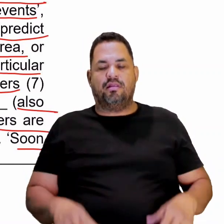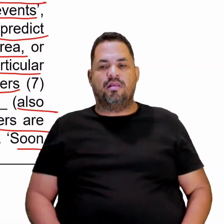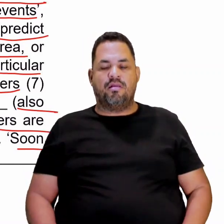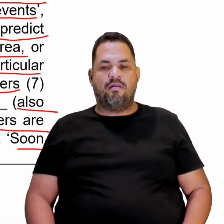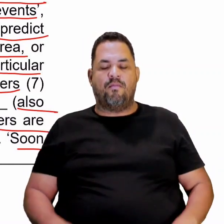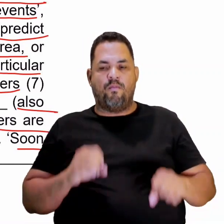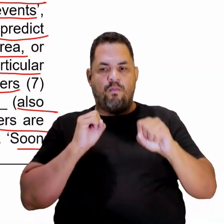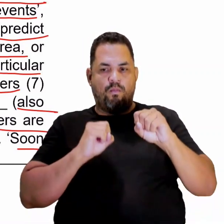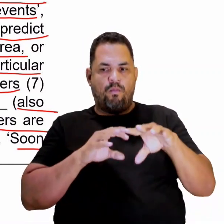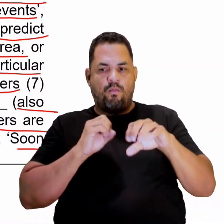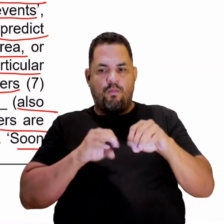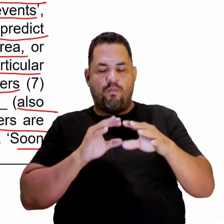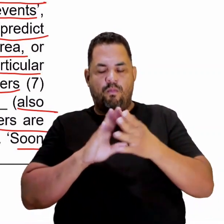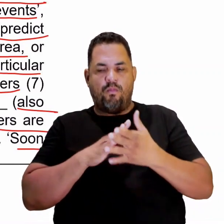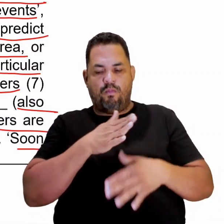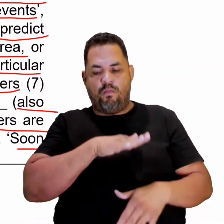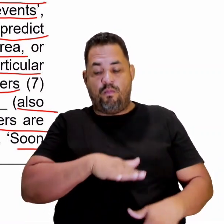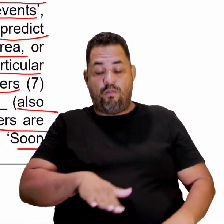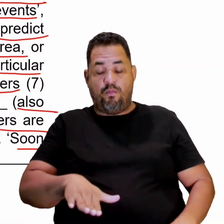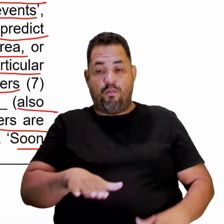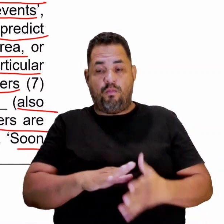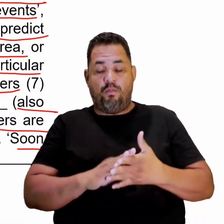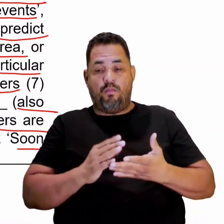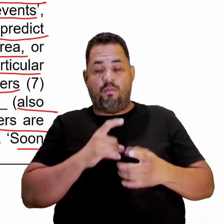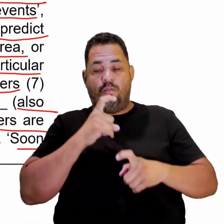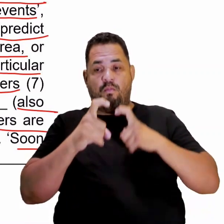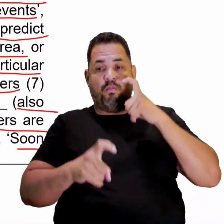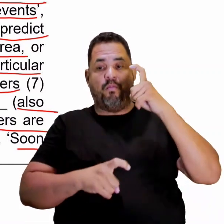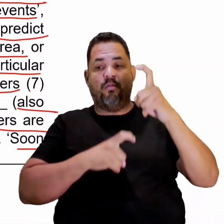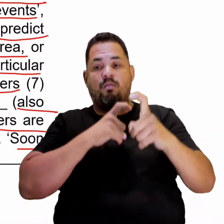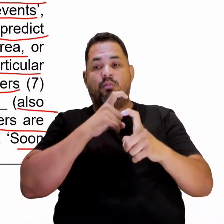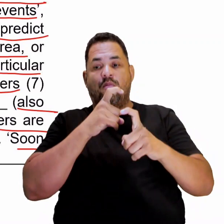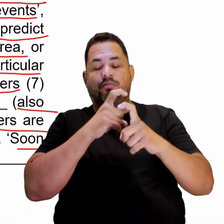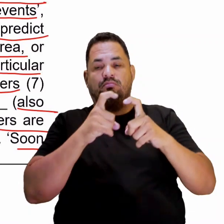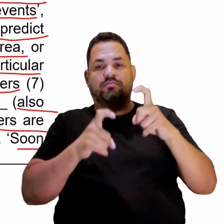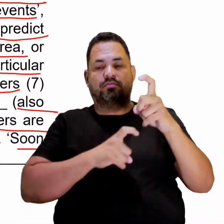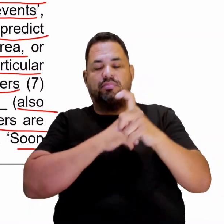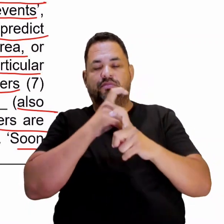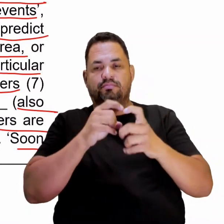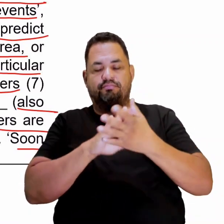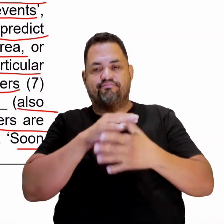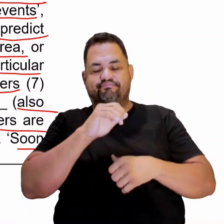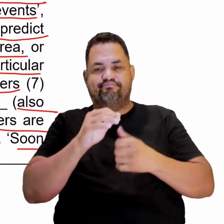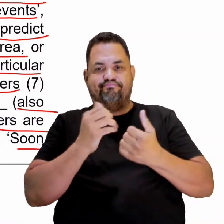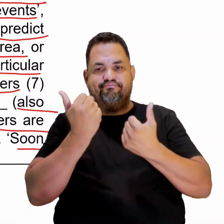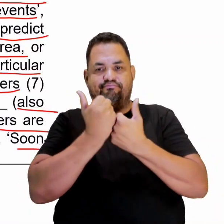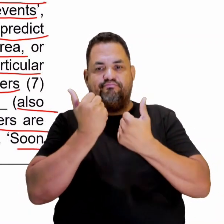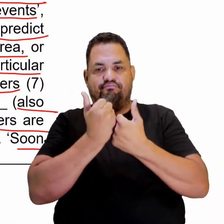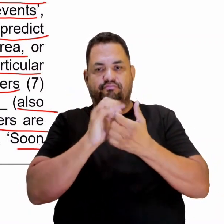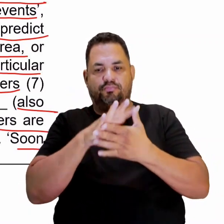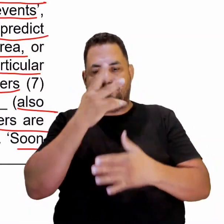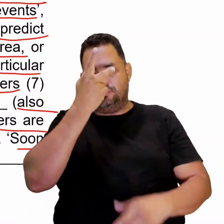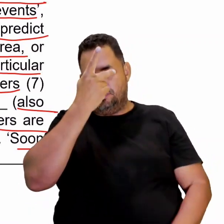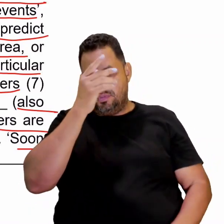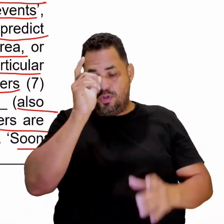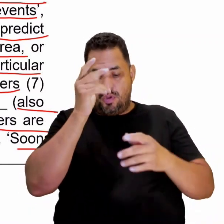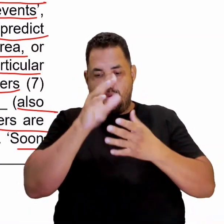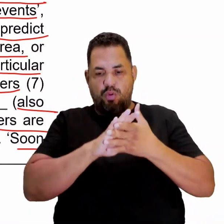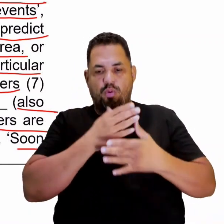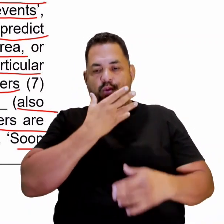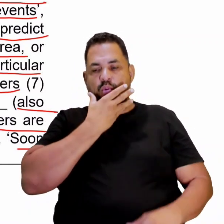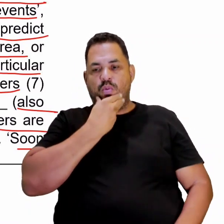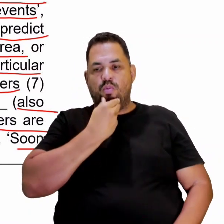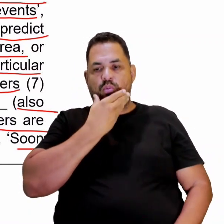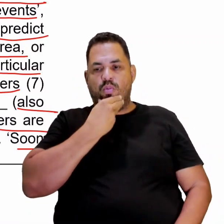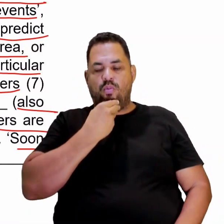irão ensinar nossas crianças. Então, os computadores aí ficando no lugar de seres humanos. Isso quem acredita